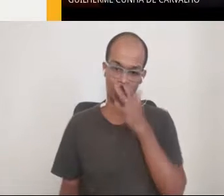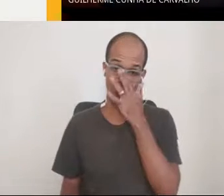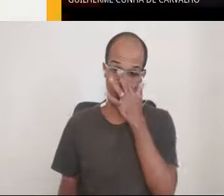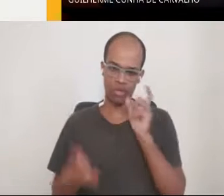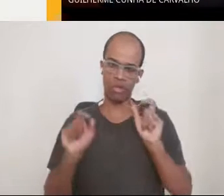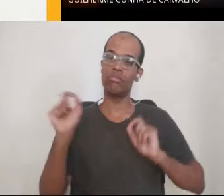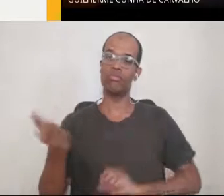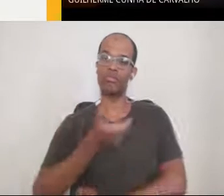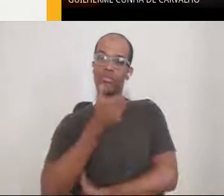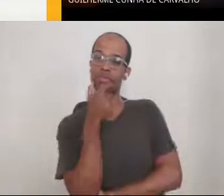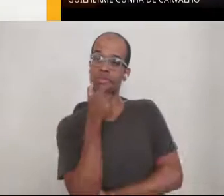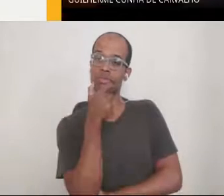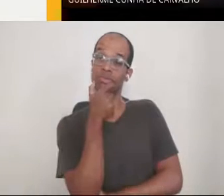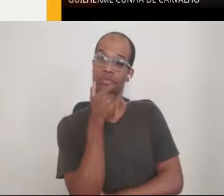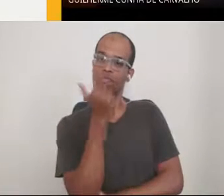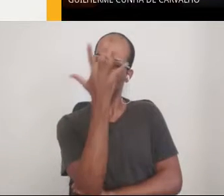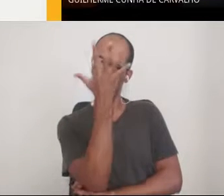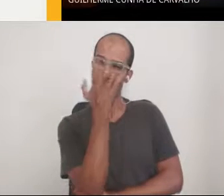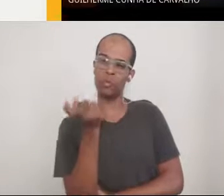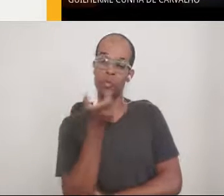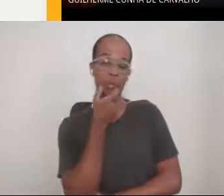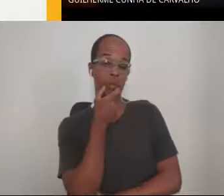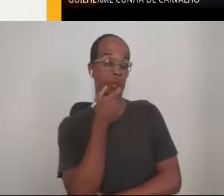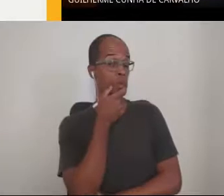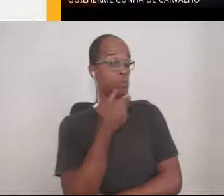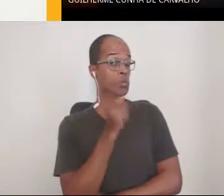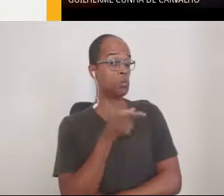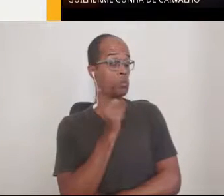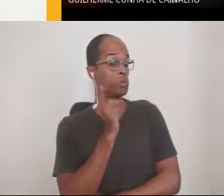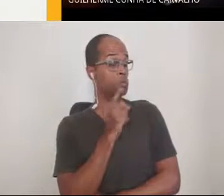José Saramago. Olha a cara de bravo dele com vocês que não estão entregando as coisas.